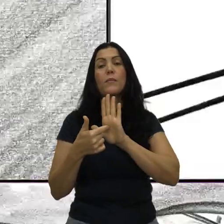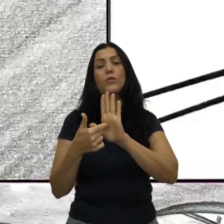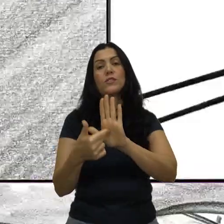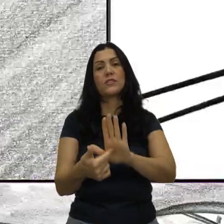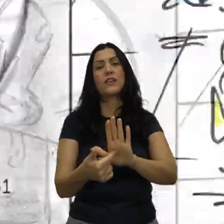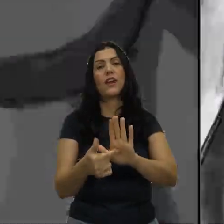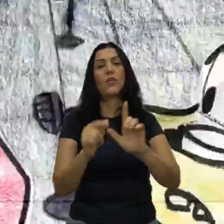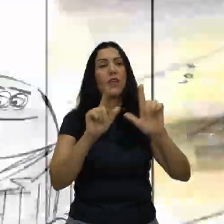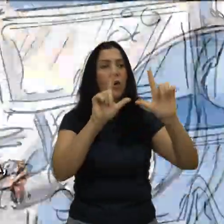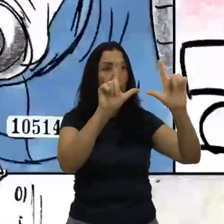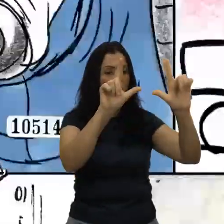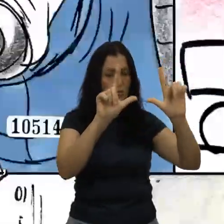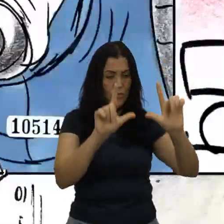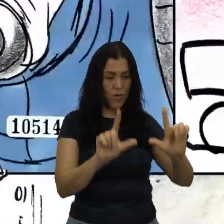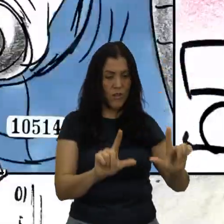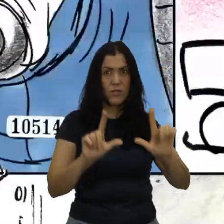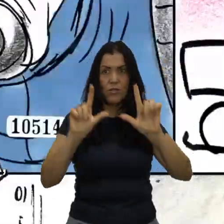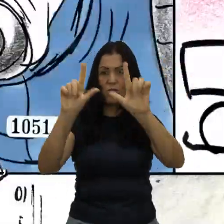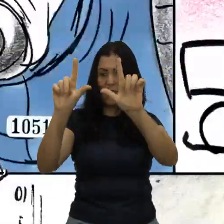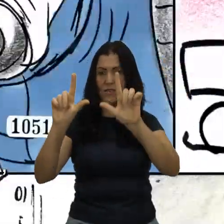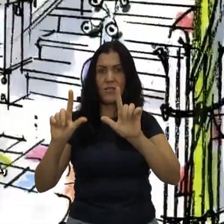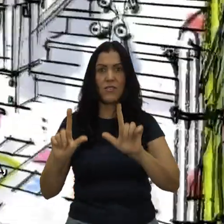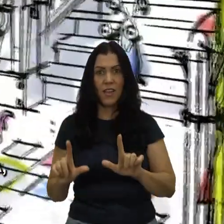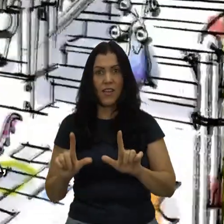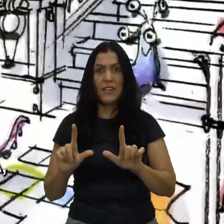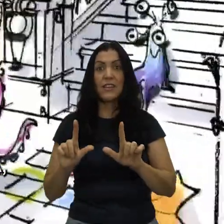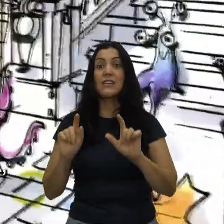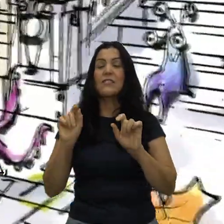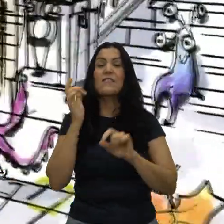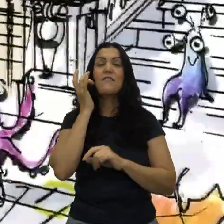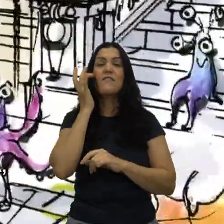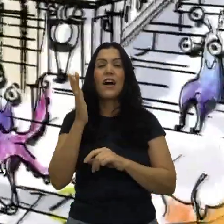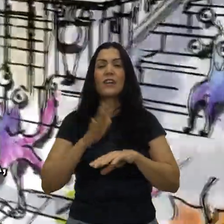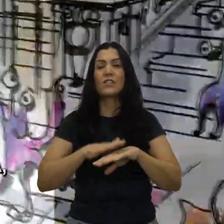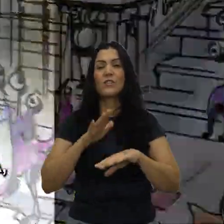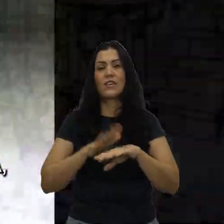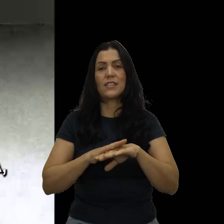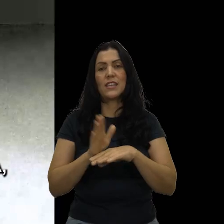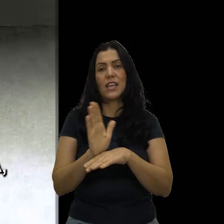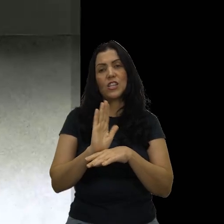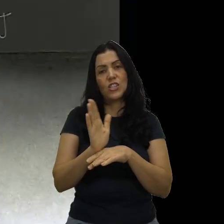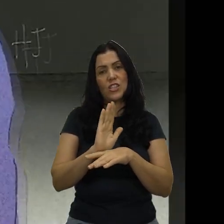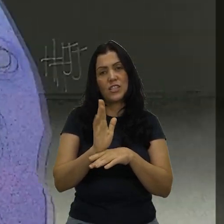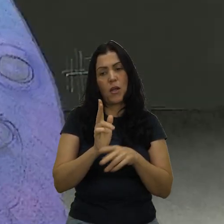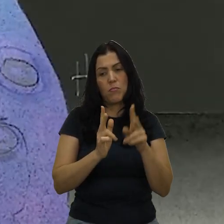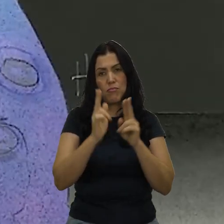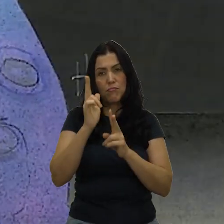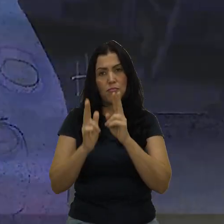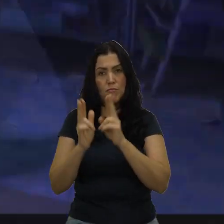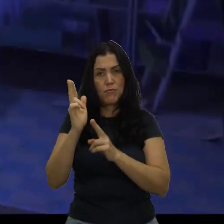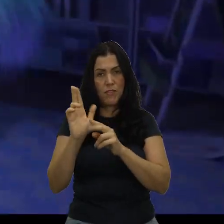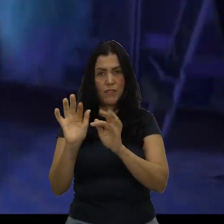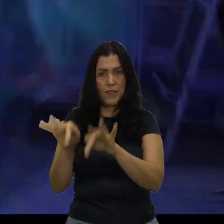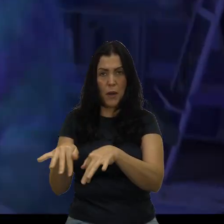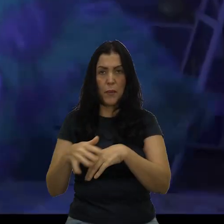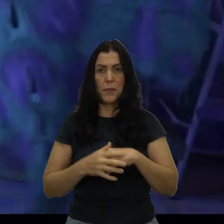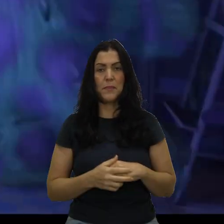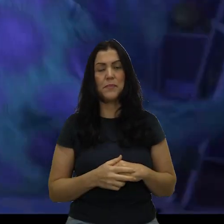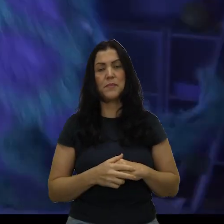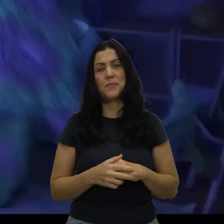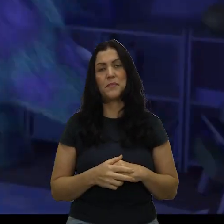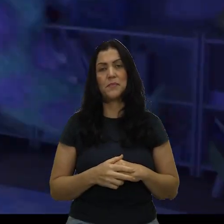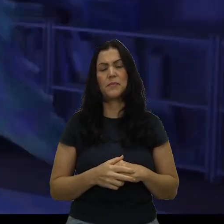e ilustrar o que é desejado quadro a quadro para cada cena, facilitando a produção e edição do filme no final.